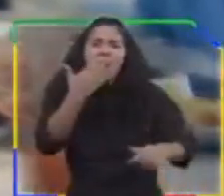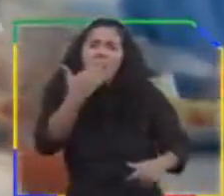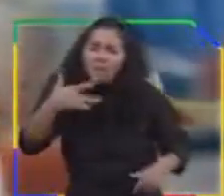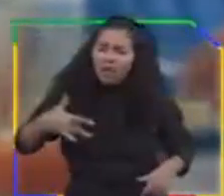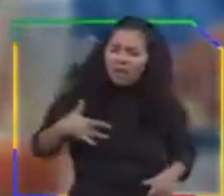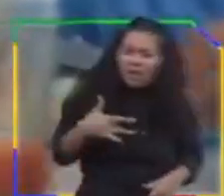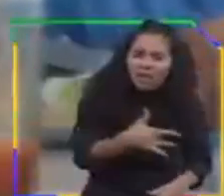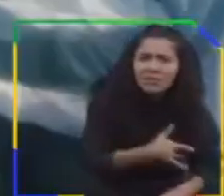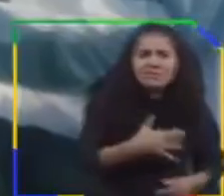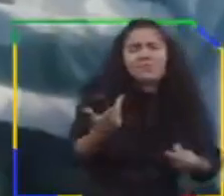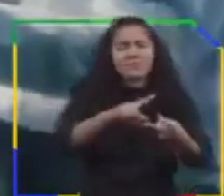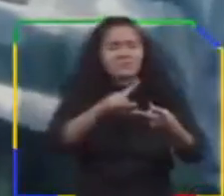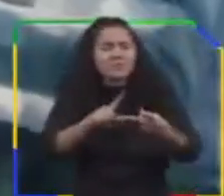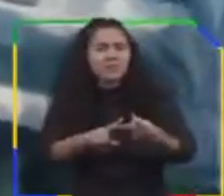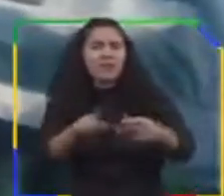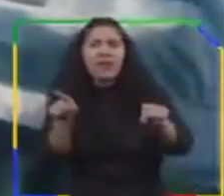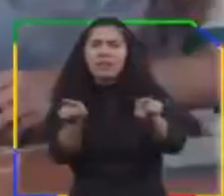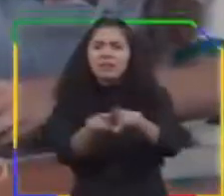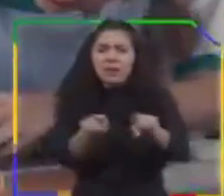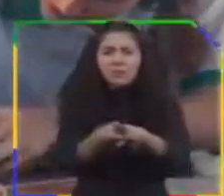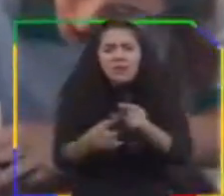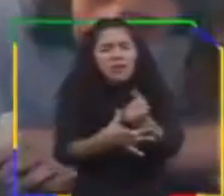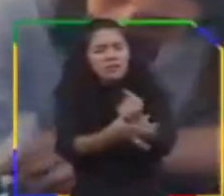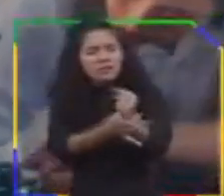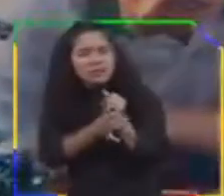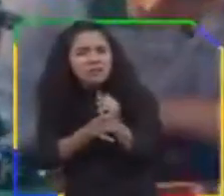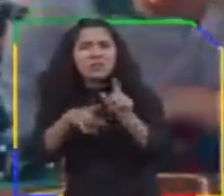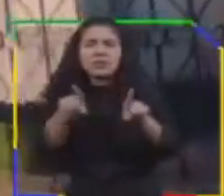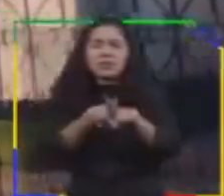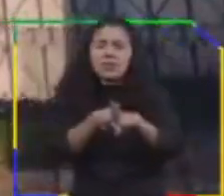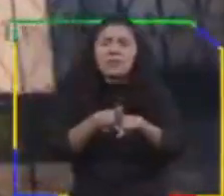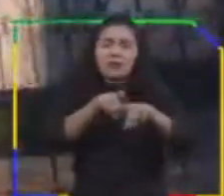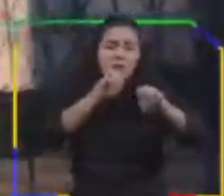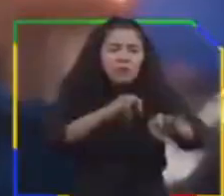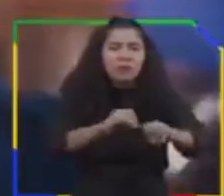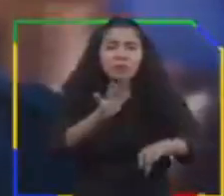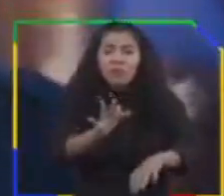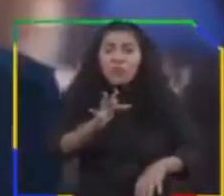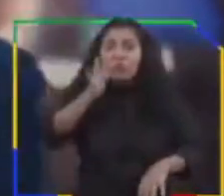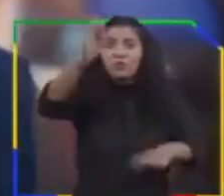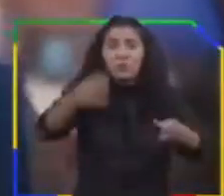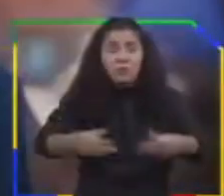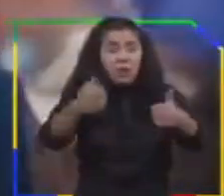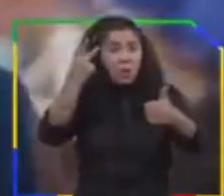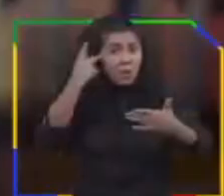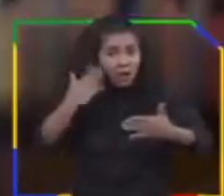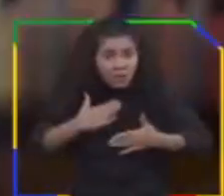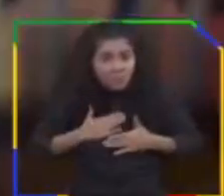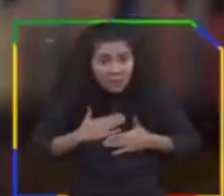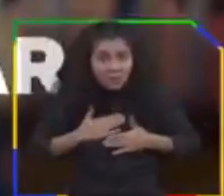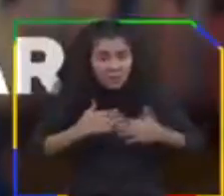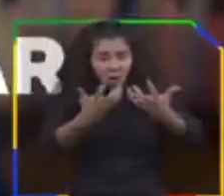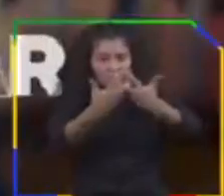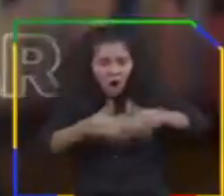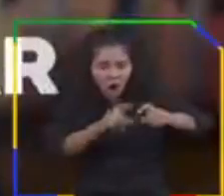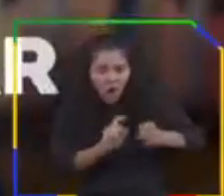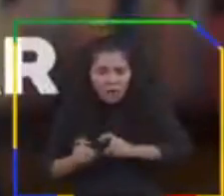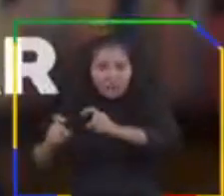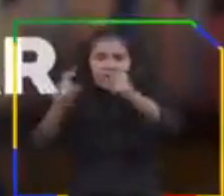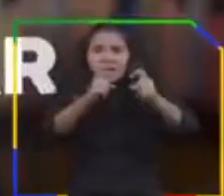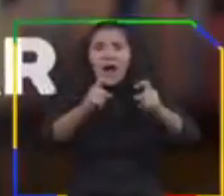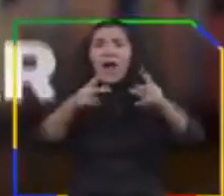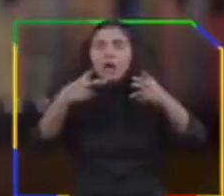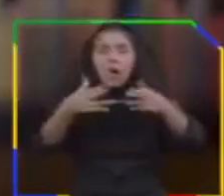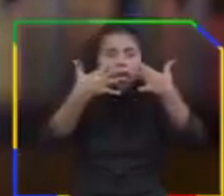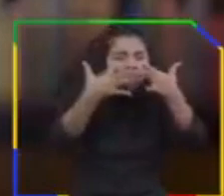boa alimentação, saúde, educação, segurança e um futuro melhor. Para mim, governar é